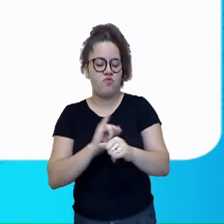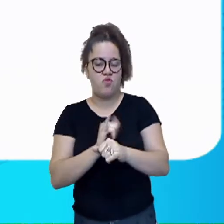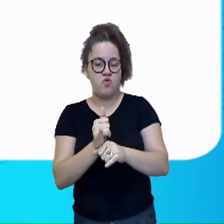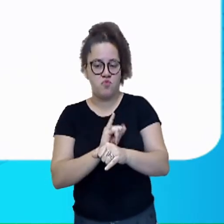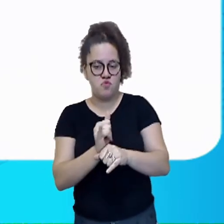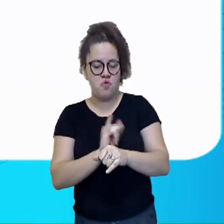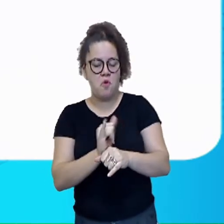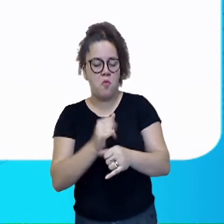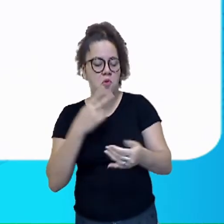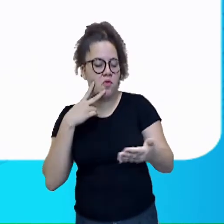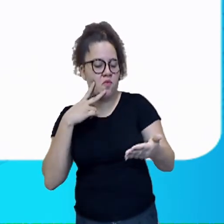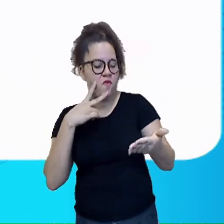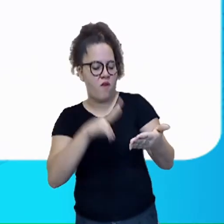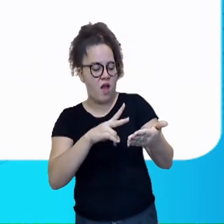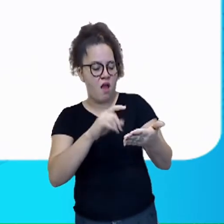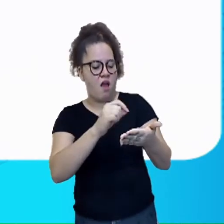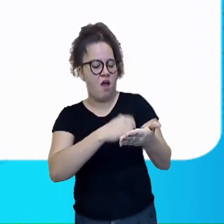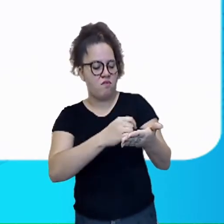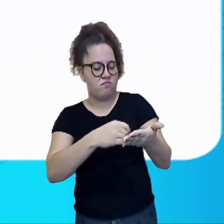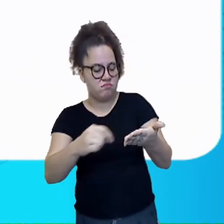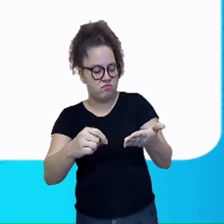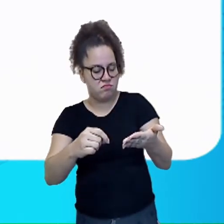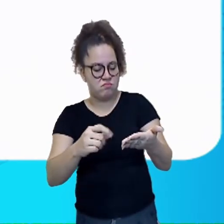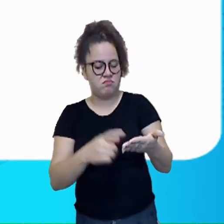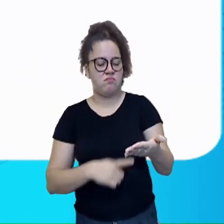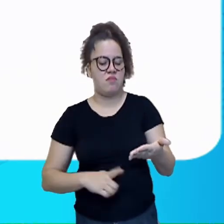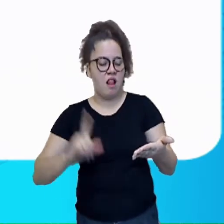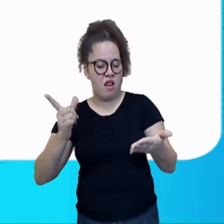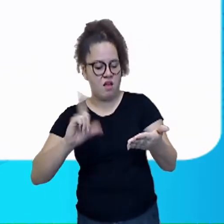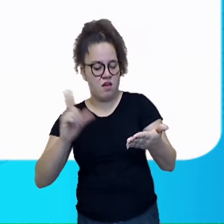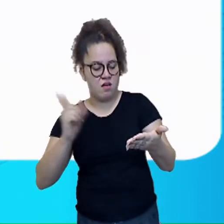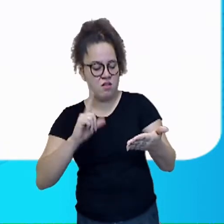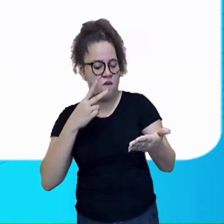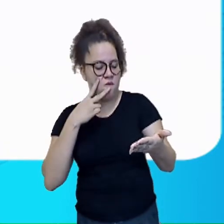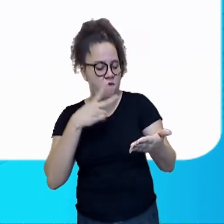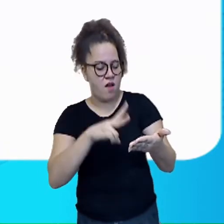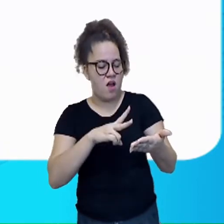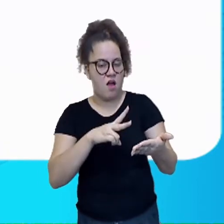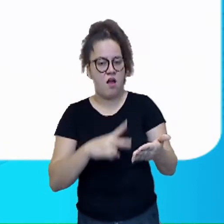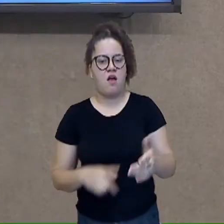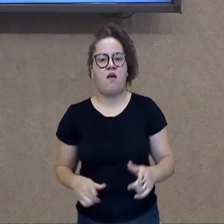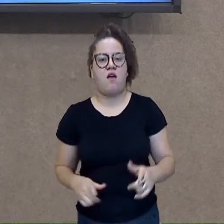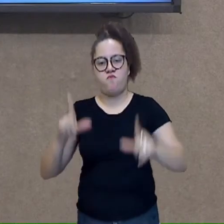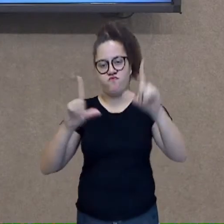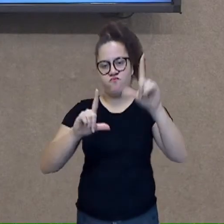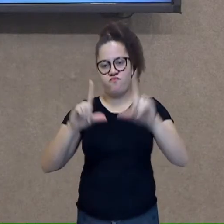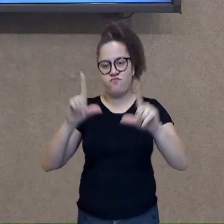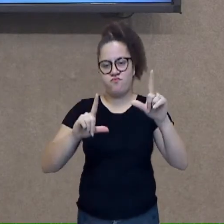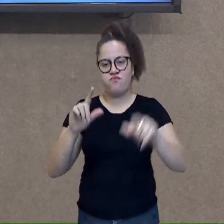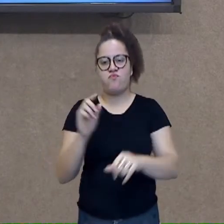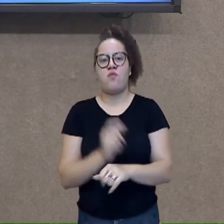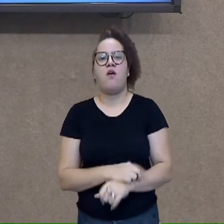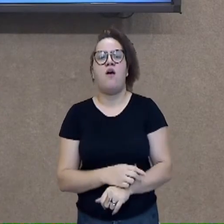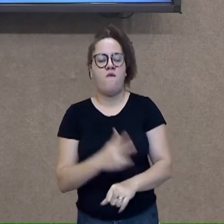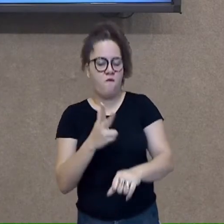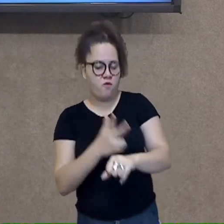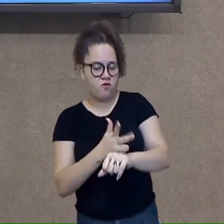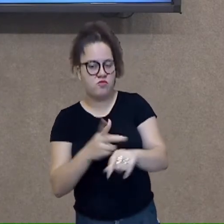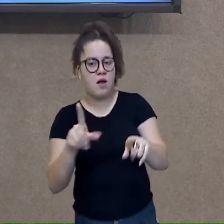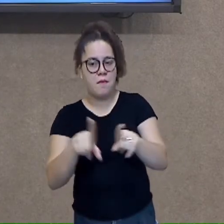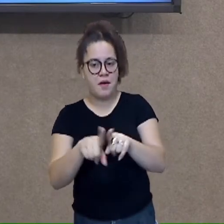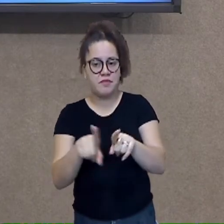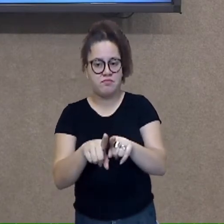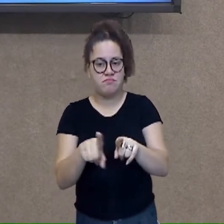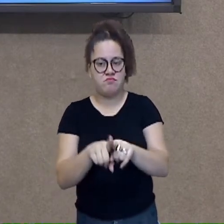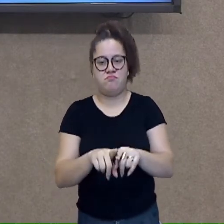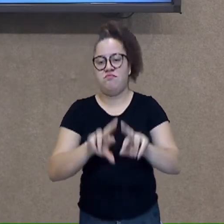vezes, ver a letra da música, o áudio e também ver o clipe. Então, você consegue ter todas essas informações em um único aparelho.